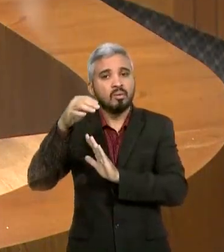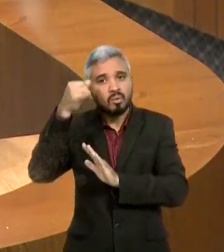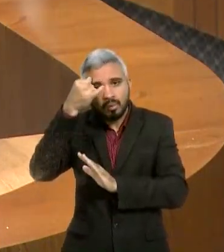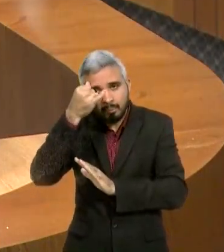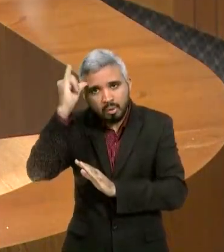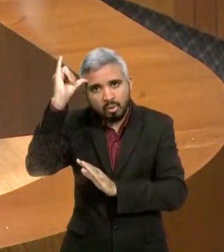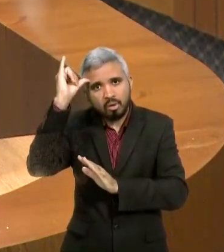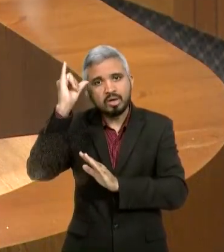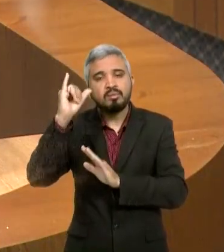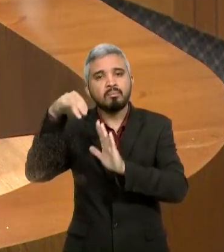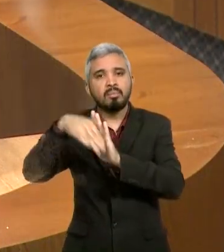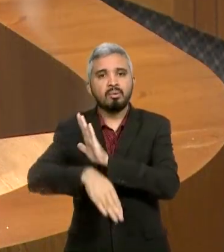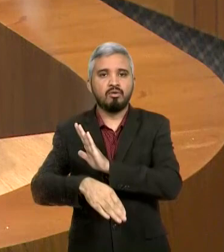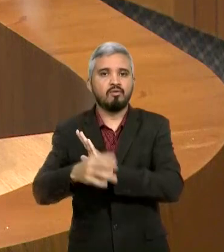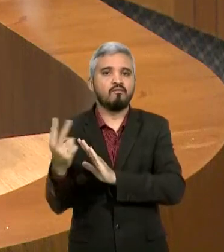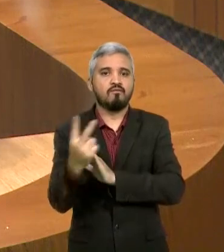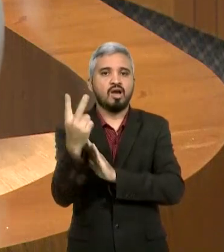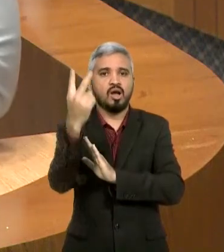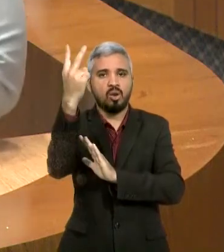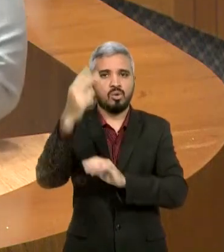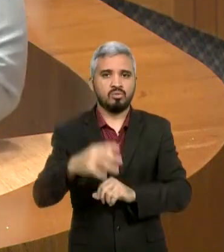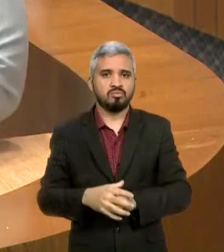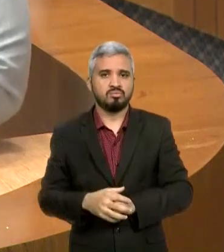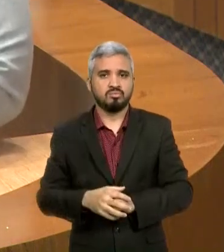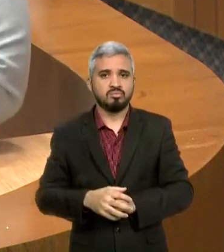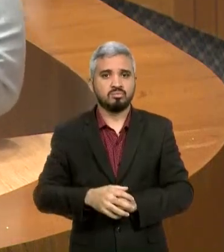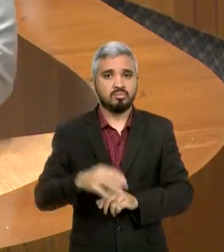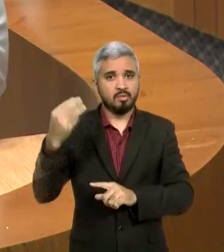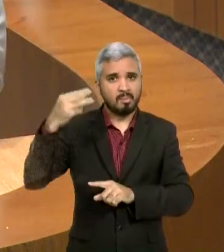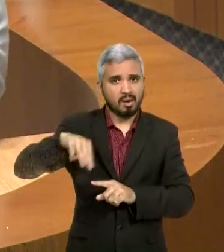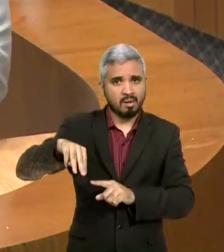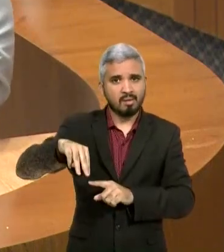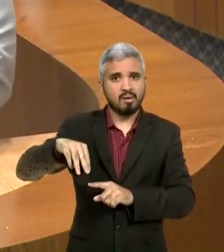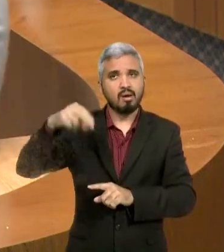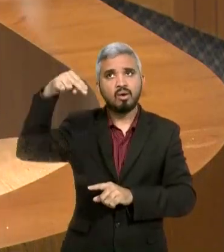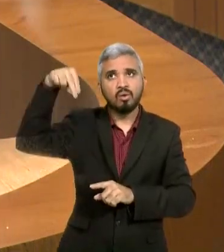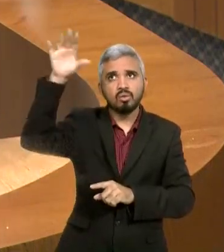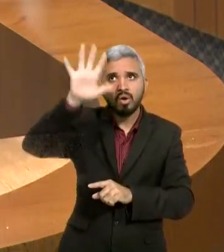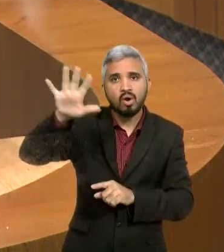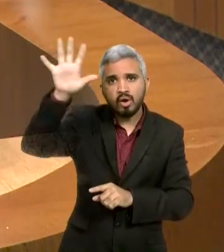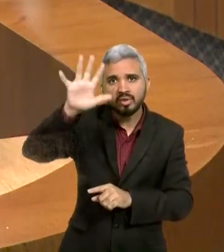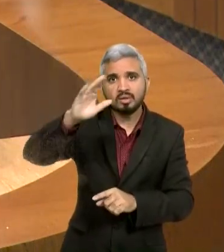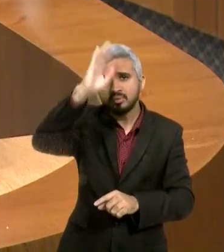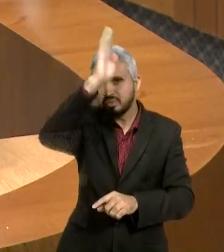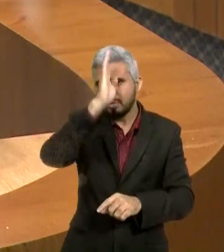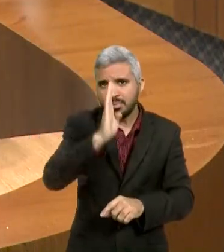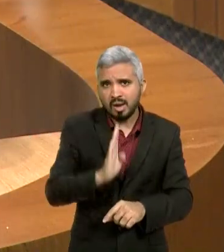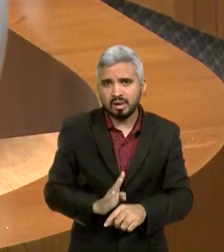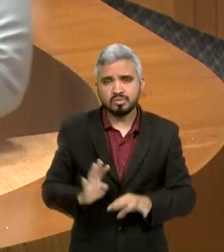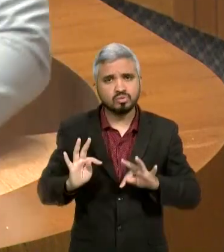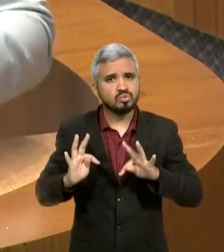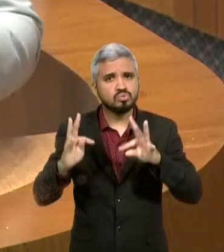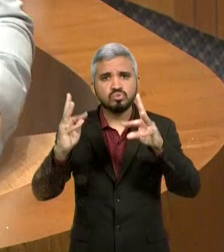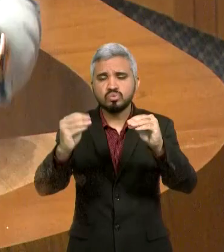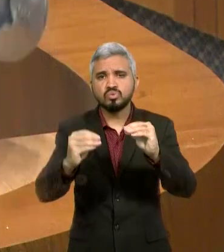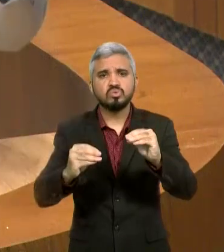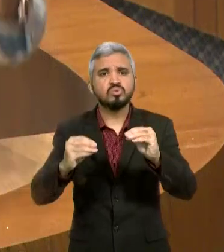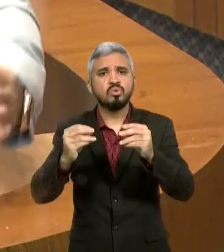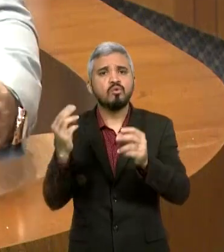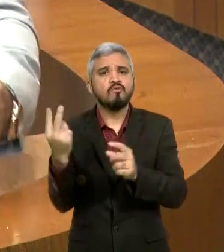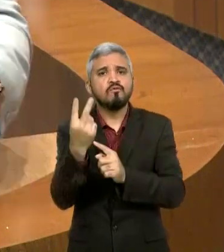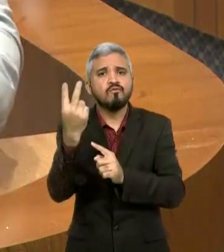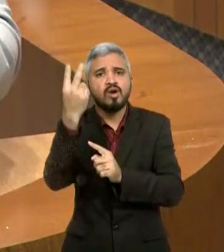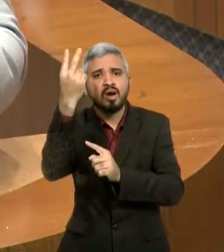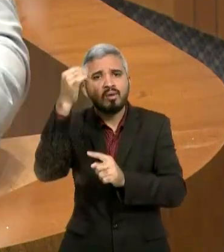no Maranhão, não só no Nordeste, mas em todo o Brasil. E aí, Rodrigo Lago, hoje um produtor rural, que ele vai vender